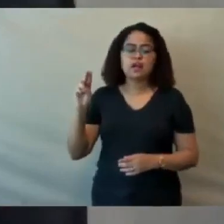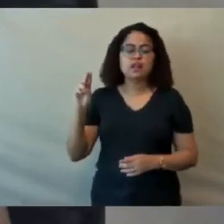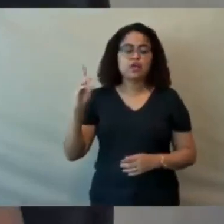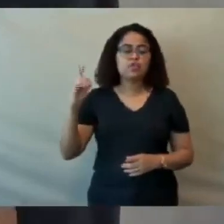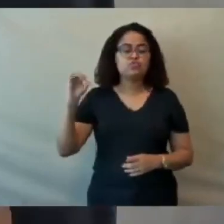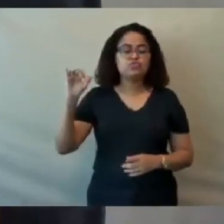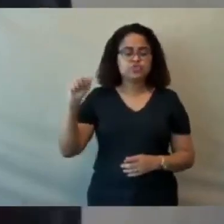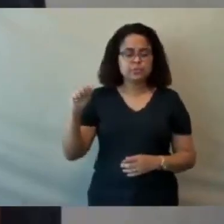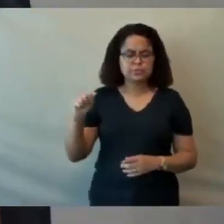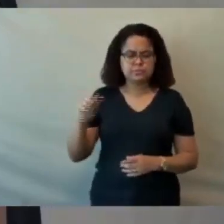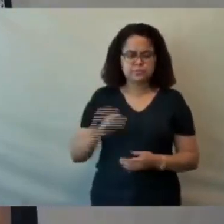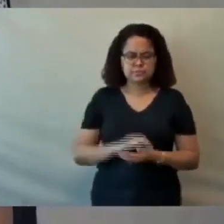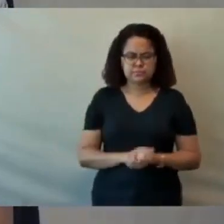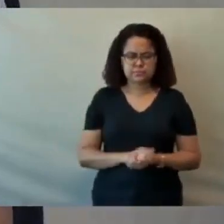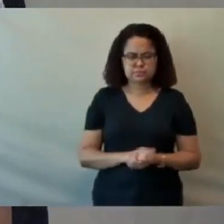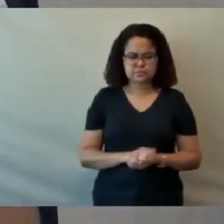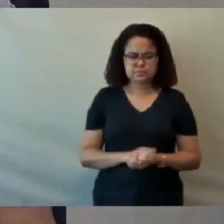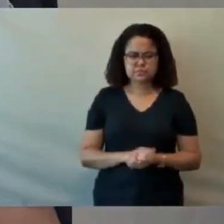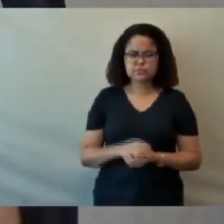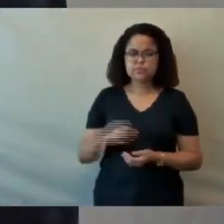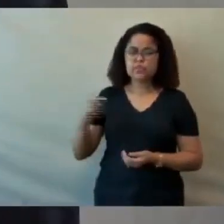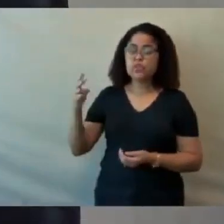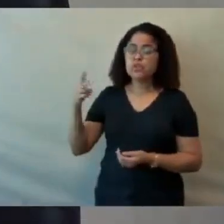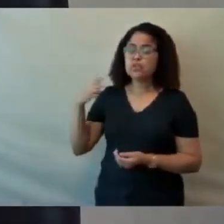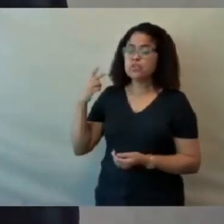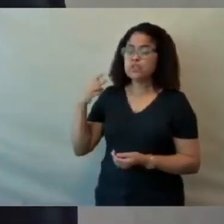Vereador, eu sim, a gente